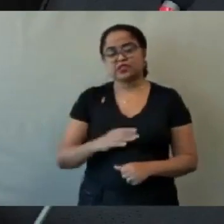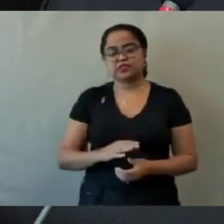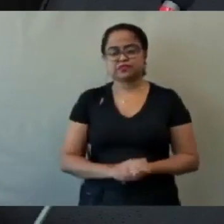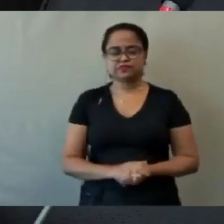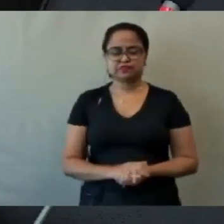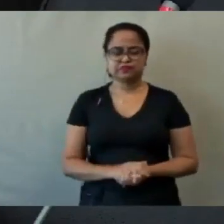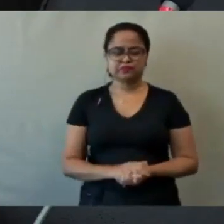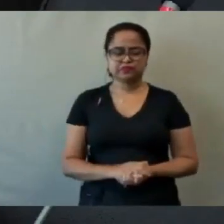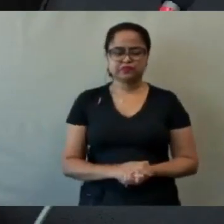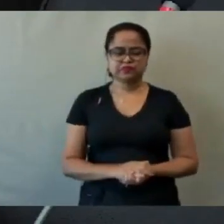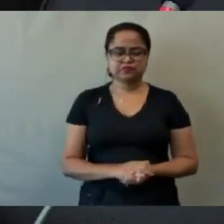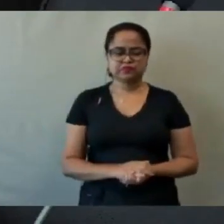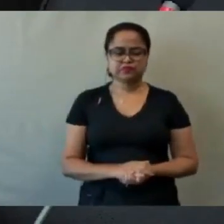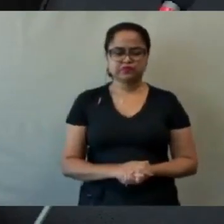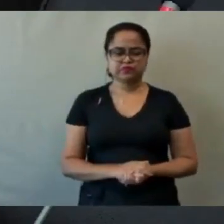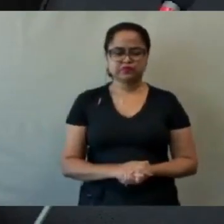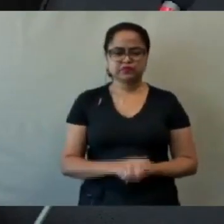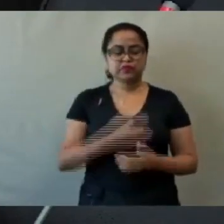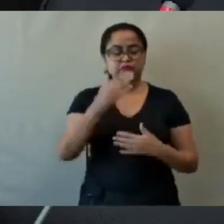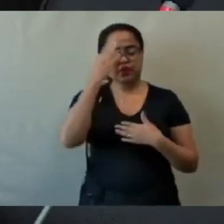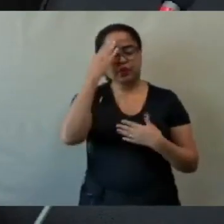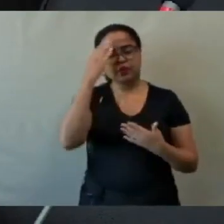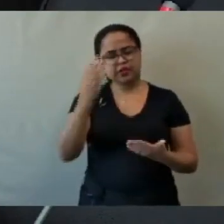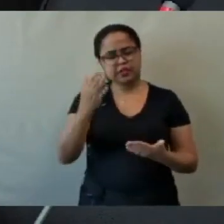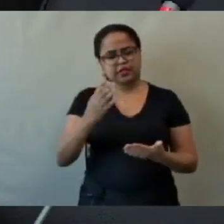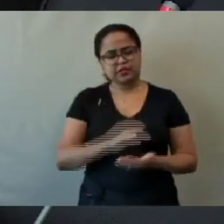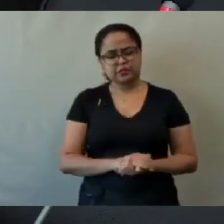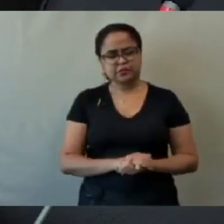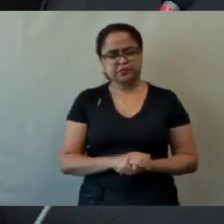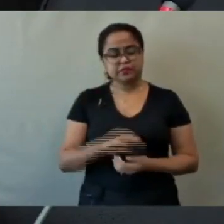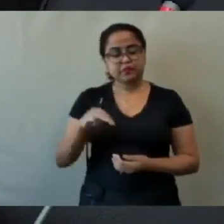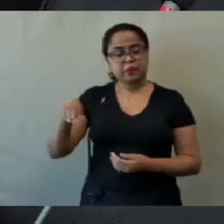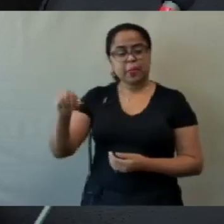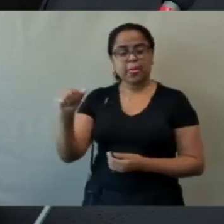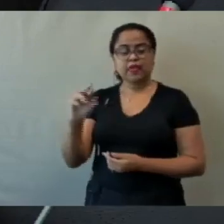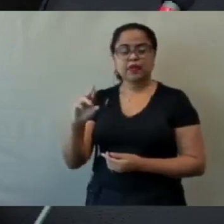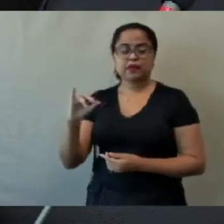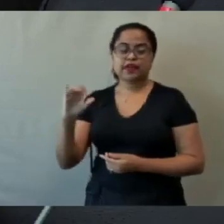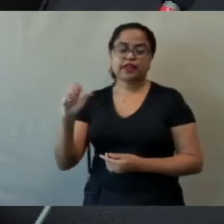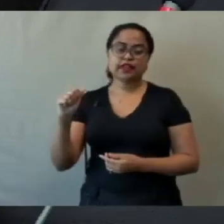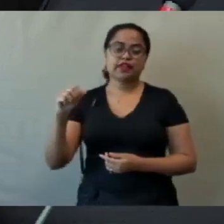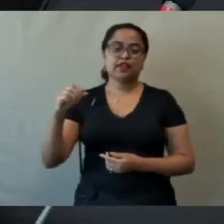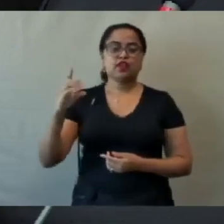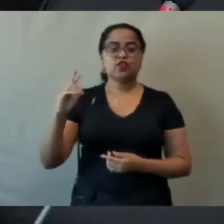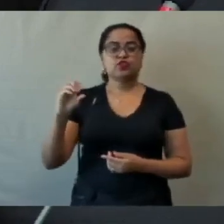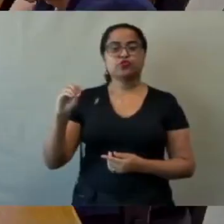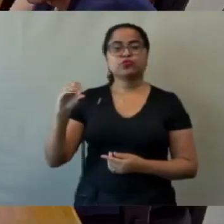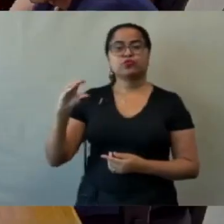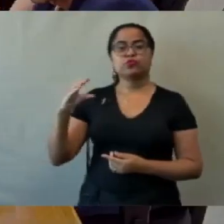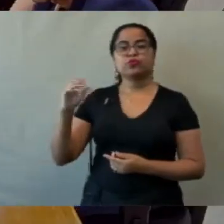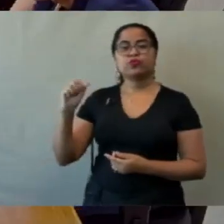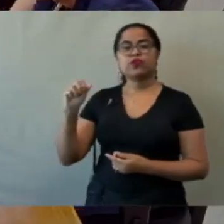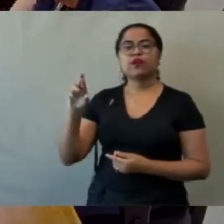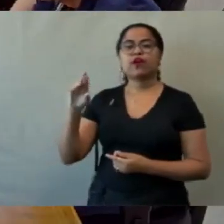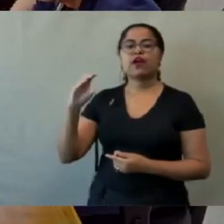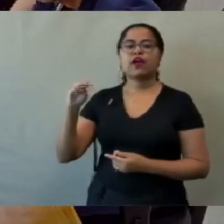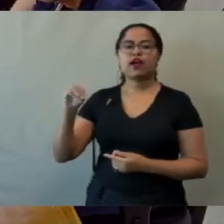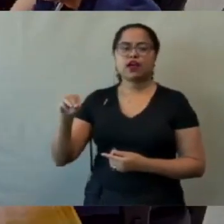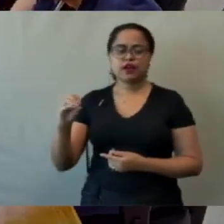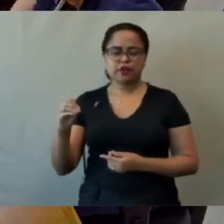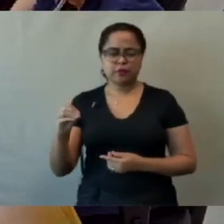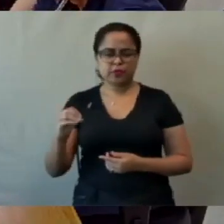É isso. Obrigada. Vou passar a palavra aqui para Maria do Carmo, que é da direção do Sindrede BH também